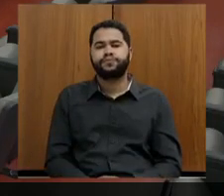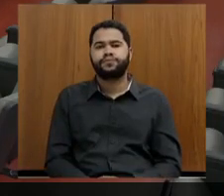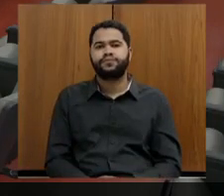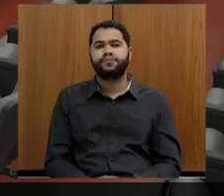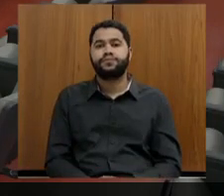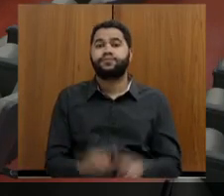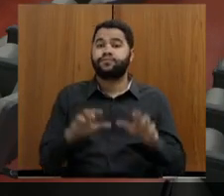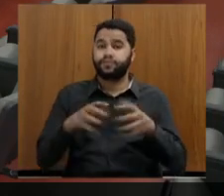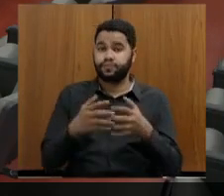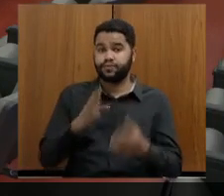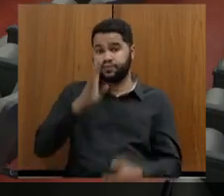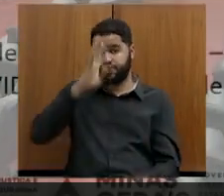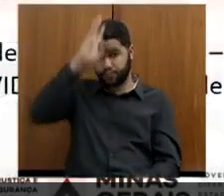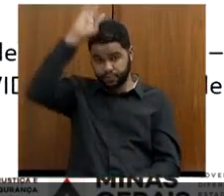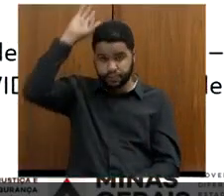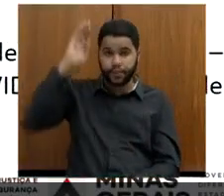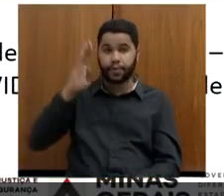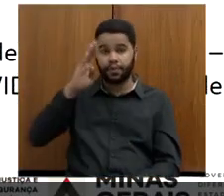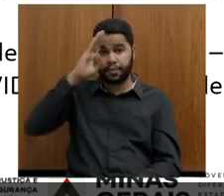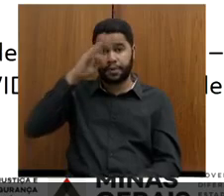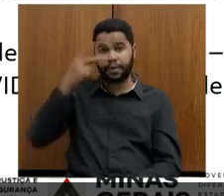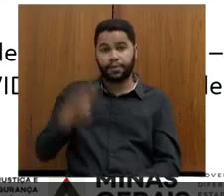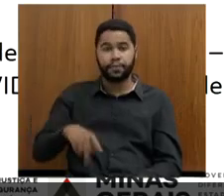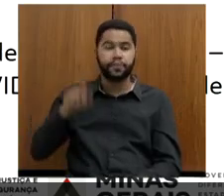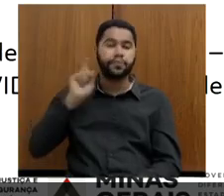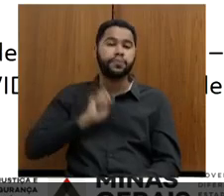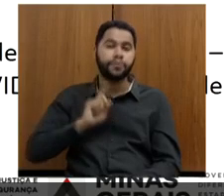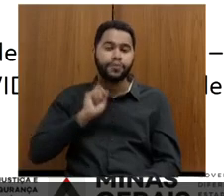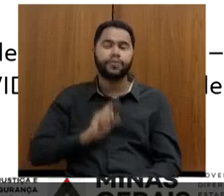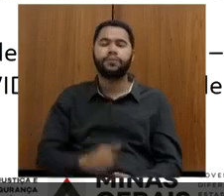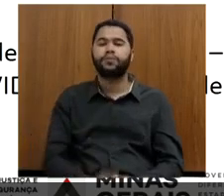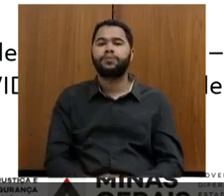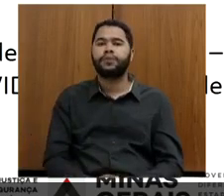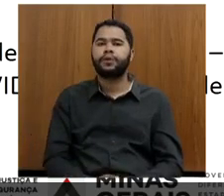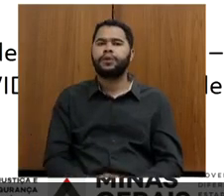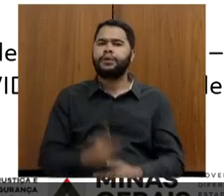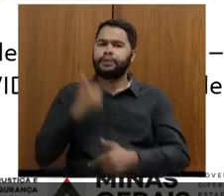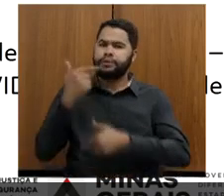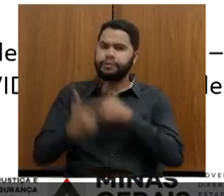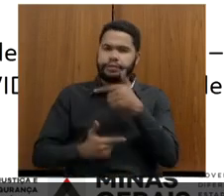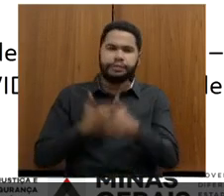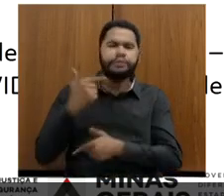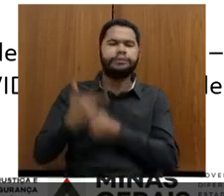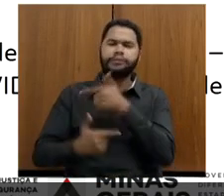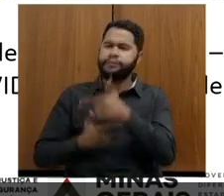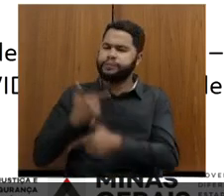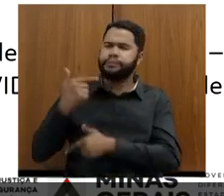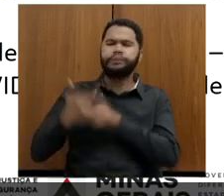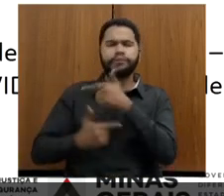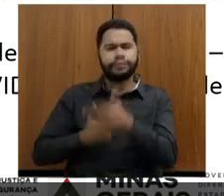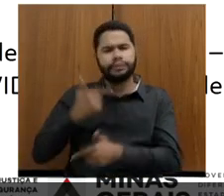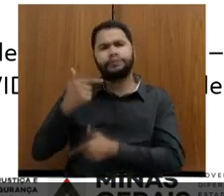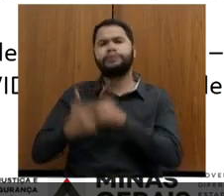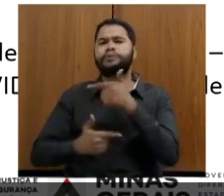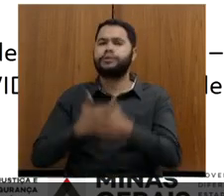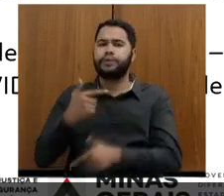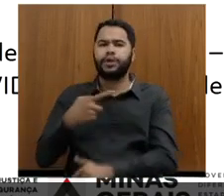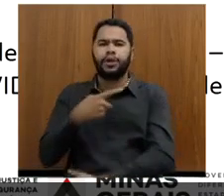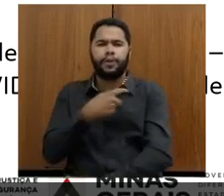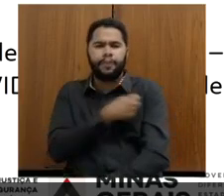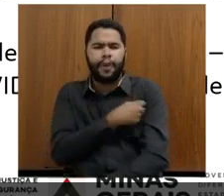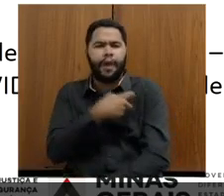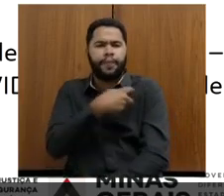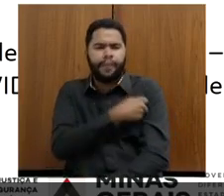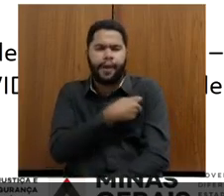o Corpo de Bombeiros Militar de Minas Gerais ele atuou intensamente na